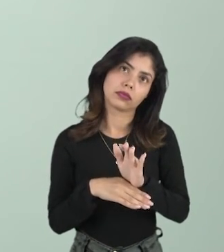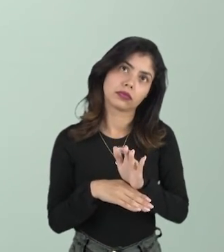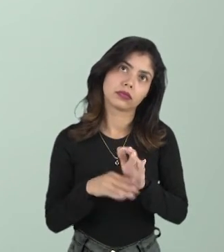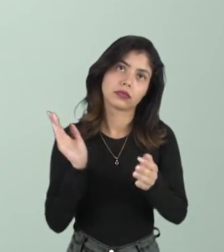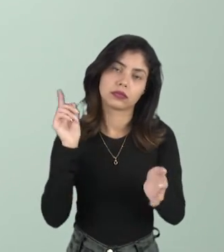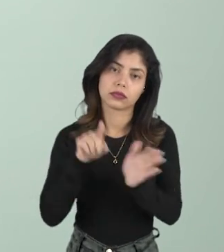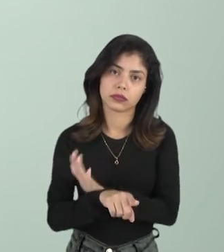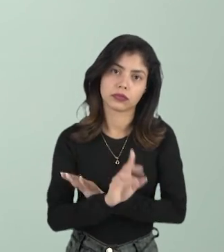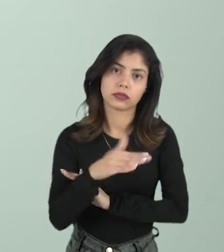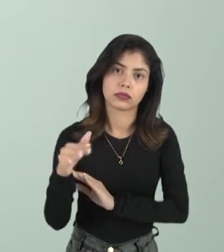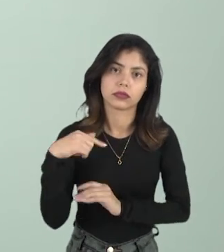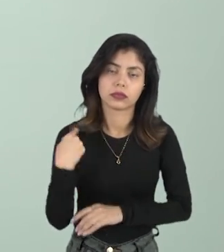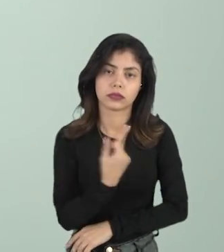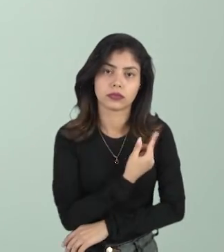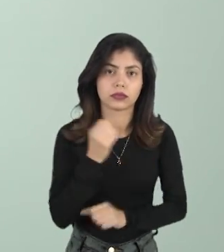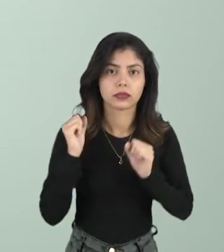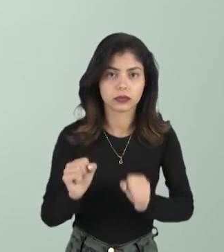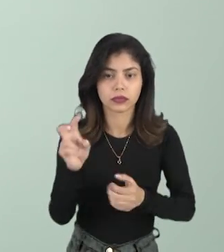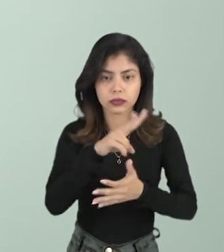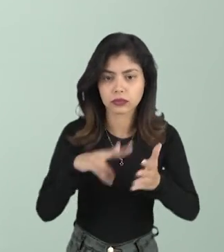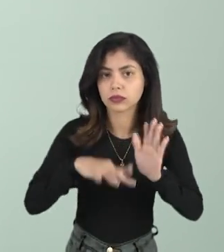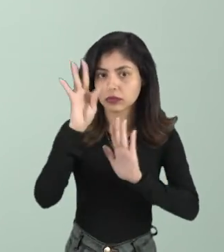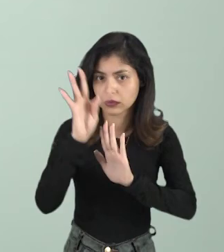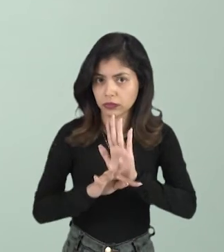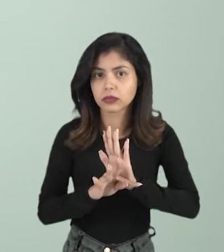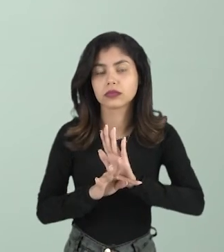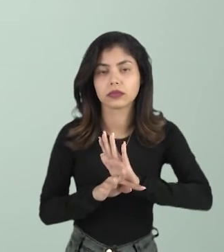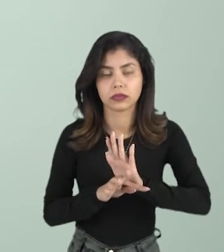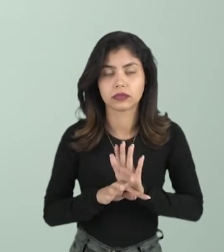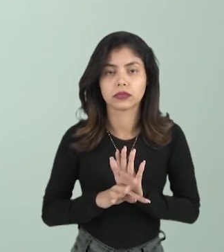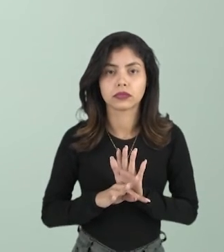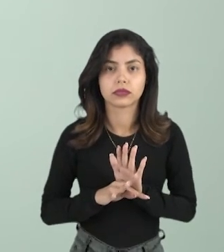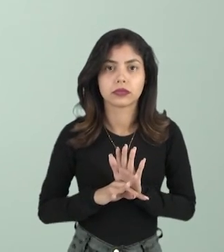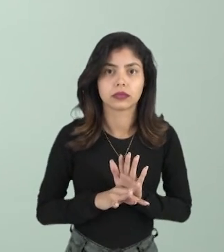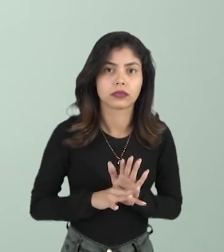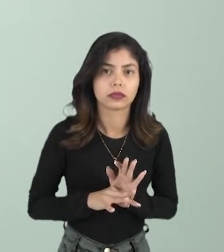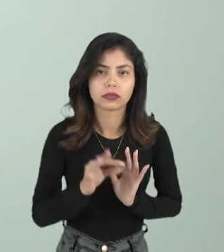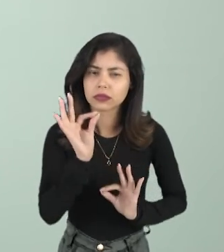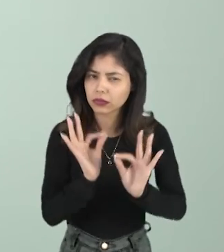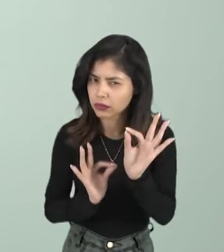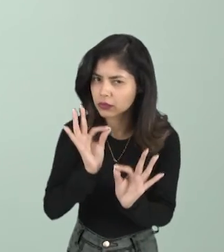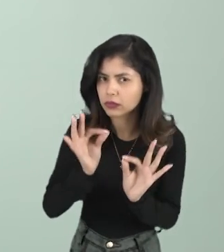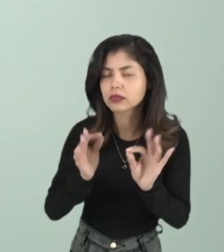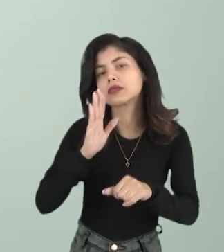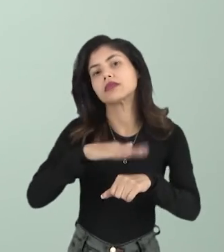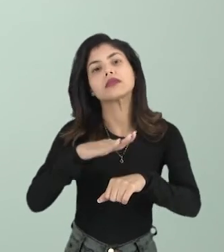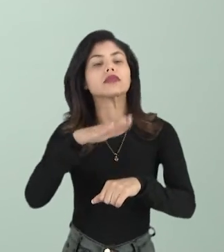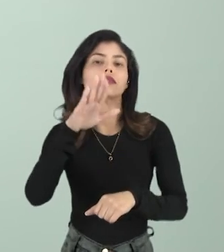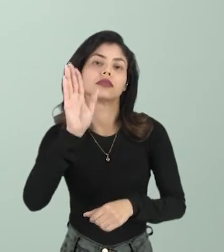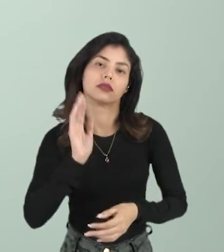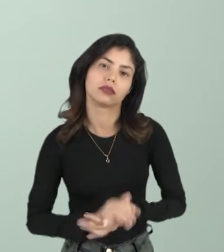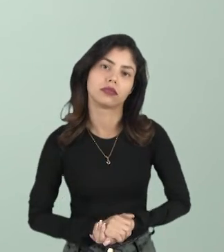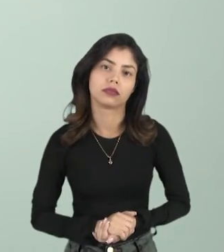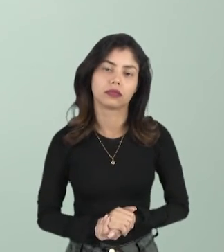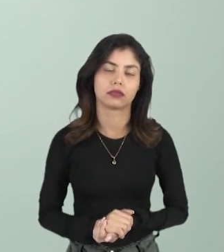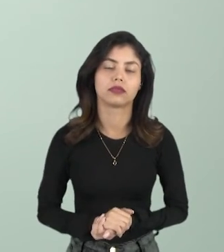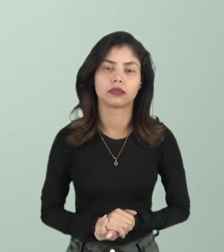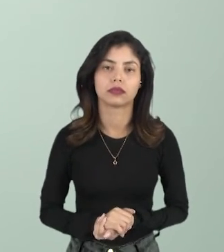enunciado da questão, quando eu poderia ler o texto de uma forma